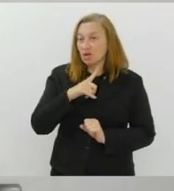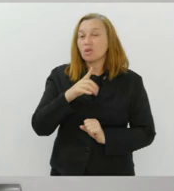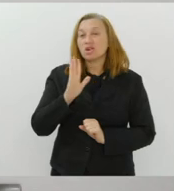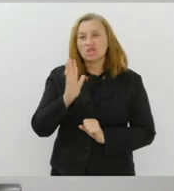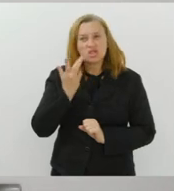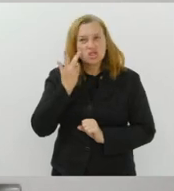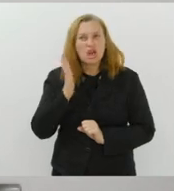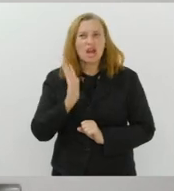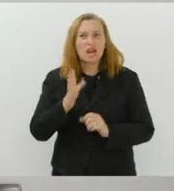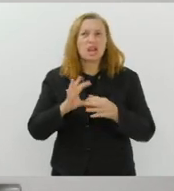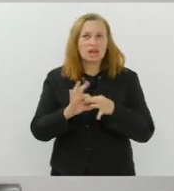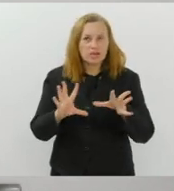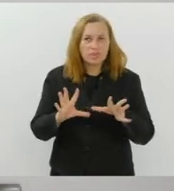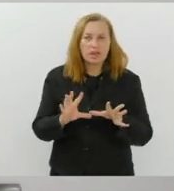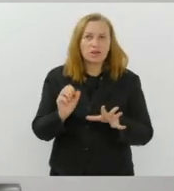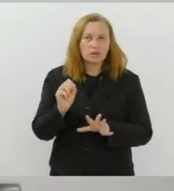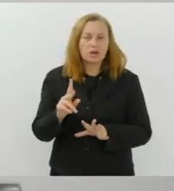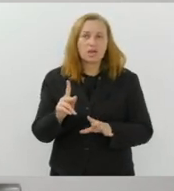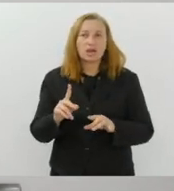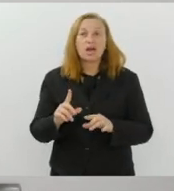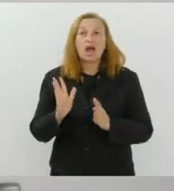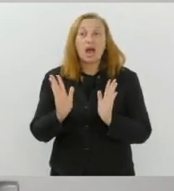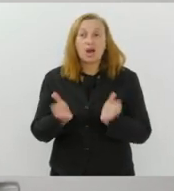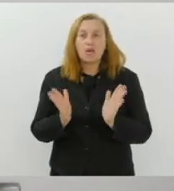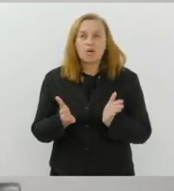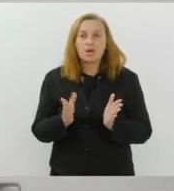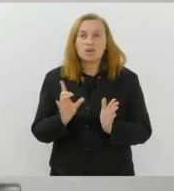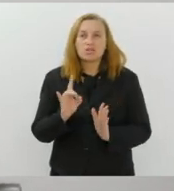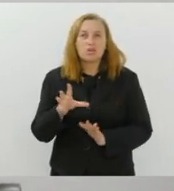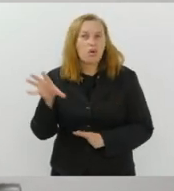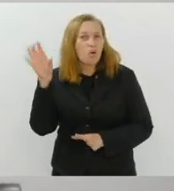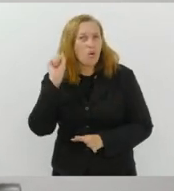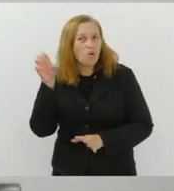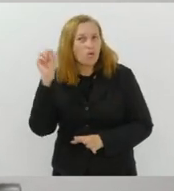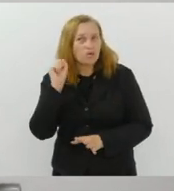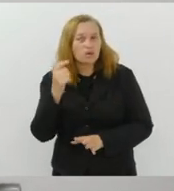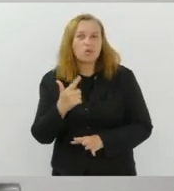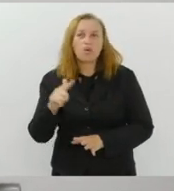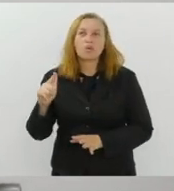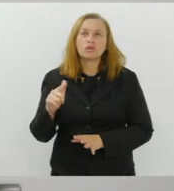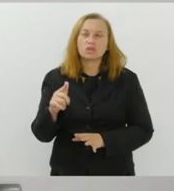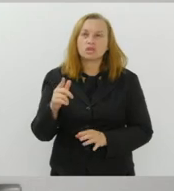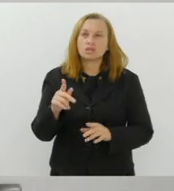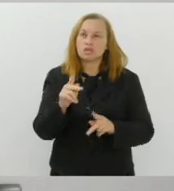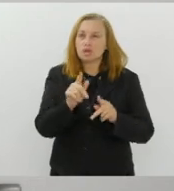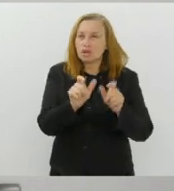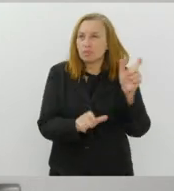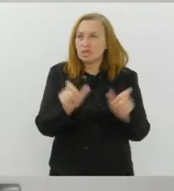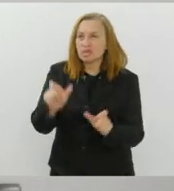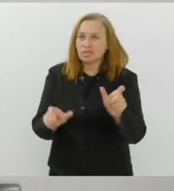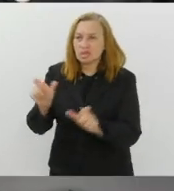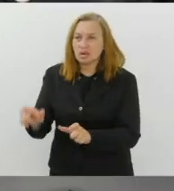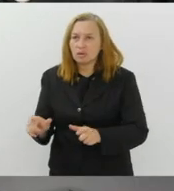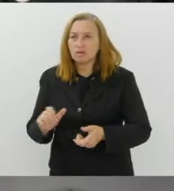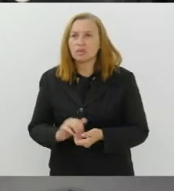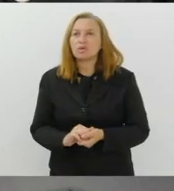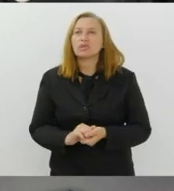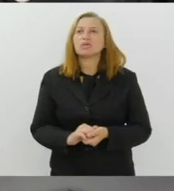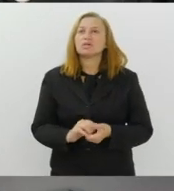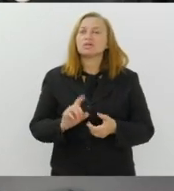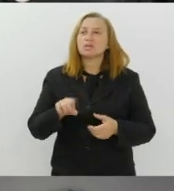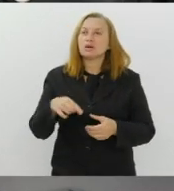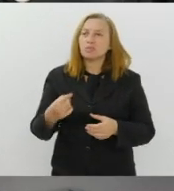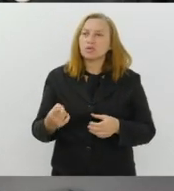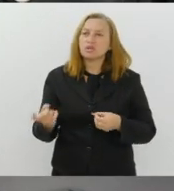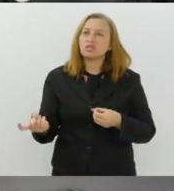já deliberou está deliberado. A partir de agora, a gente vai ouvir aí as outras pessoas, né, que têm. E depois nós retiramos e voltamos a outra questão.